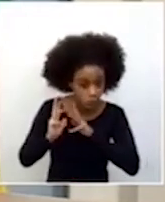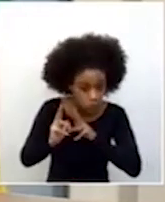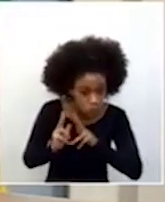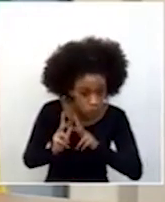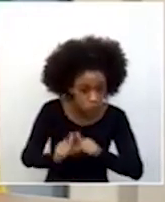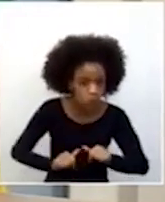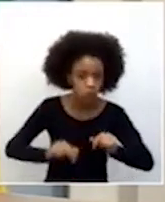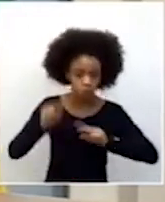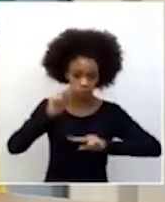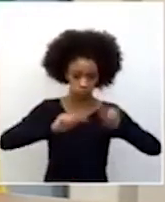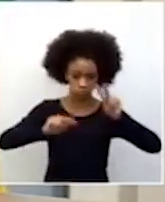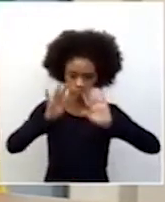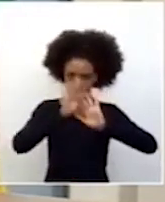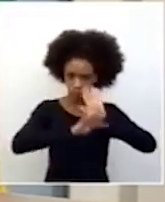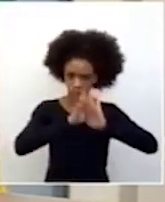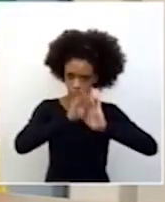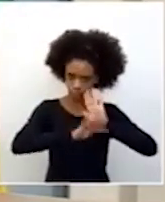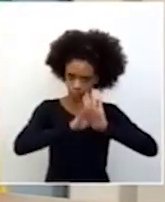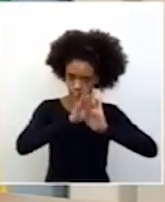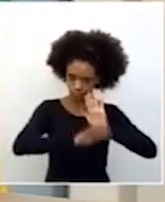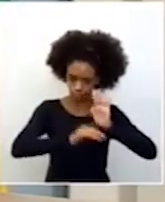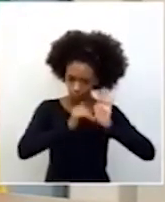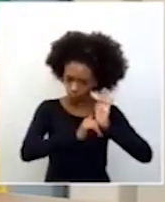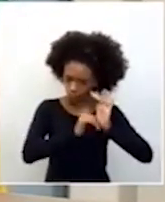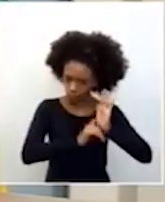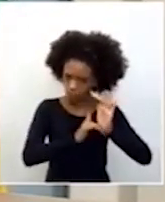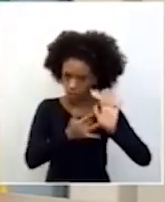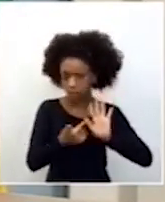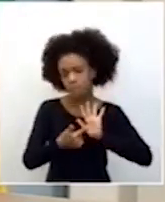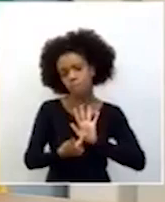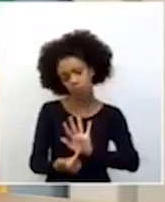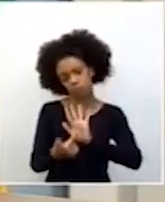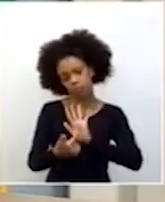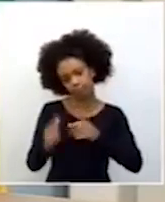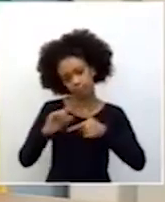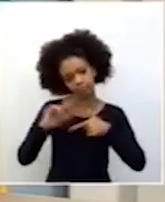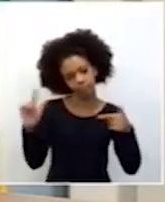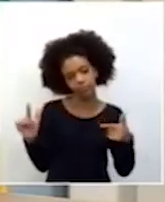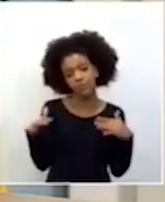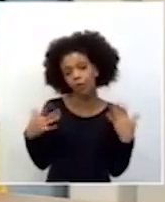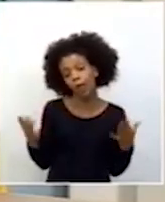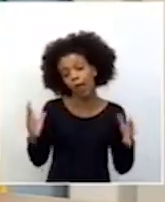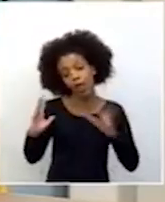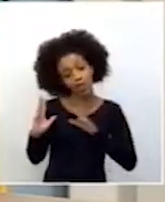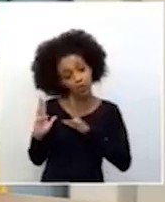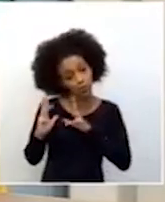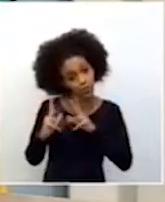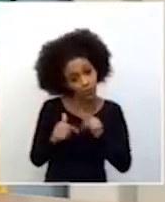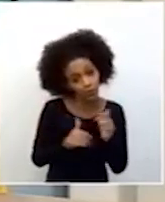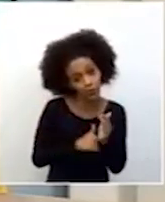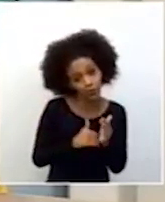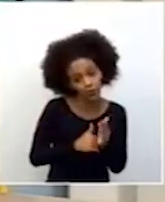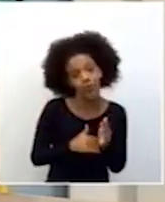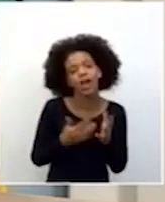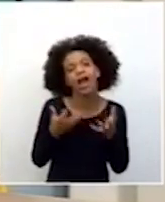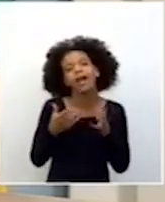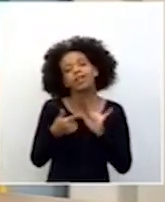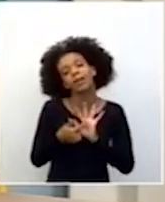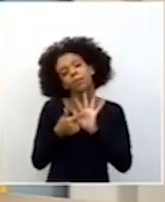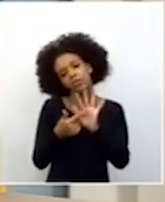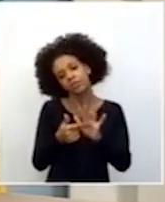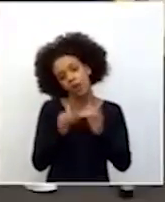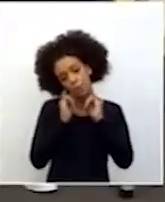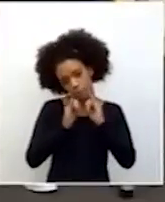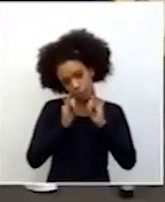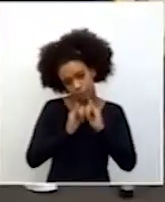são códigos. E cada código quer transmitir uma mensagem. Aliás, a junção de todos os códigos querem transmitir uma mensagem.